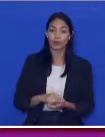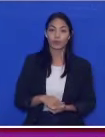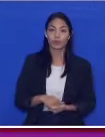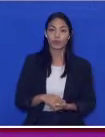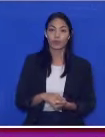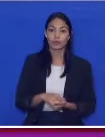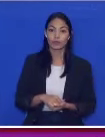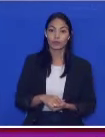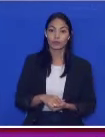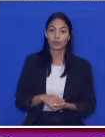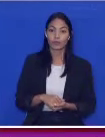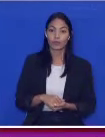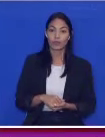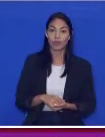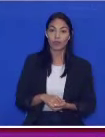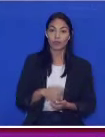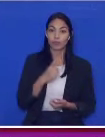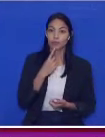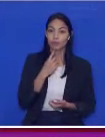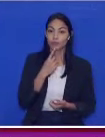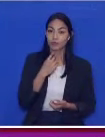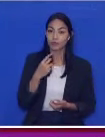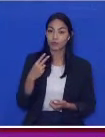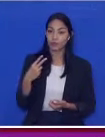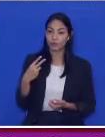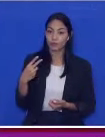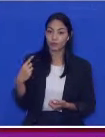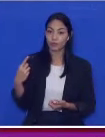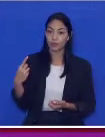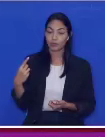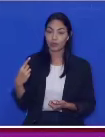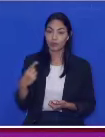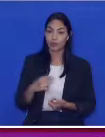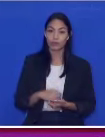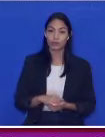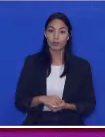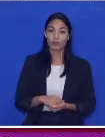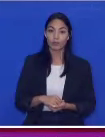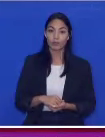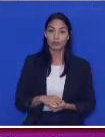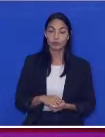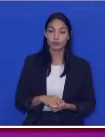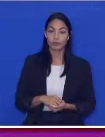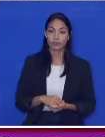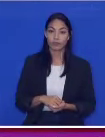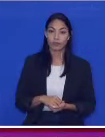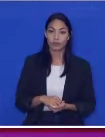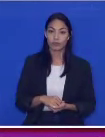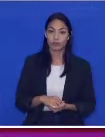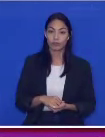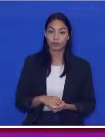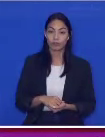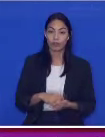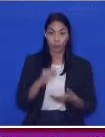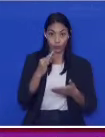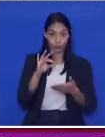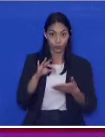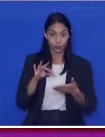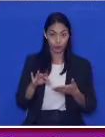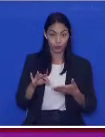Fácil. Bola vermelha, número 21. Vermelha, 21.